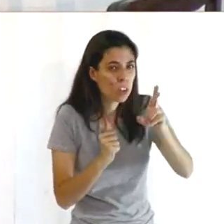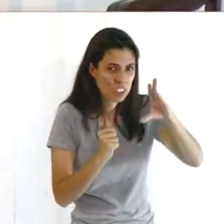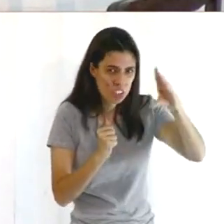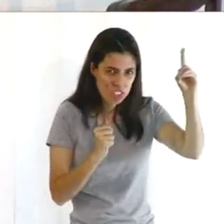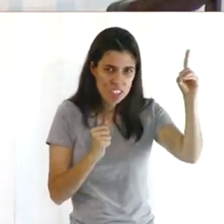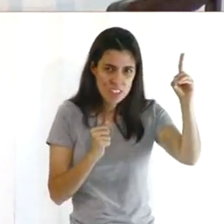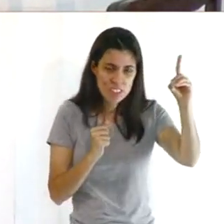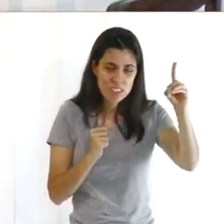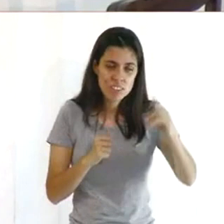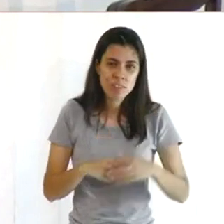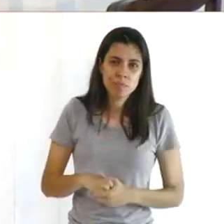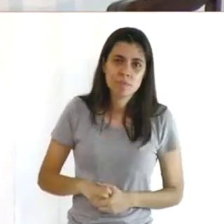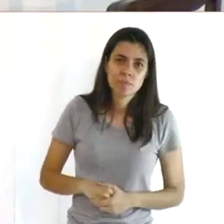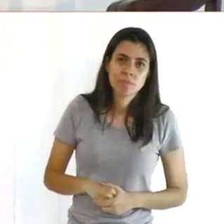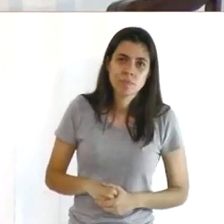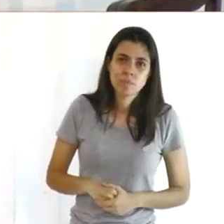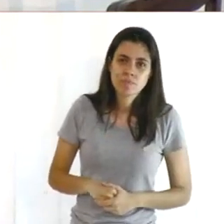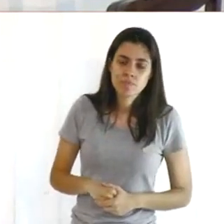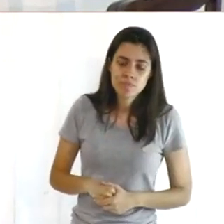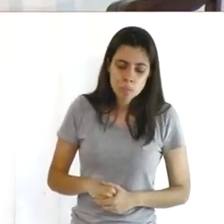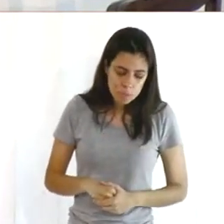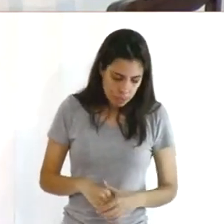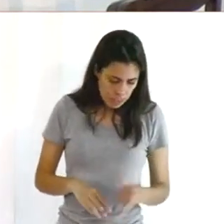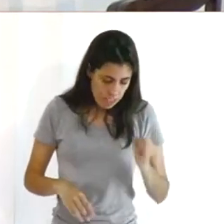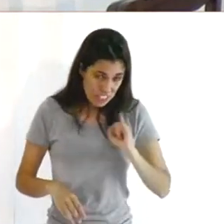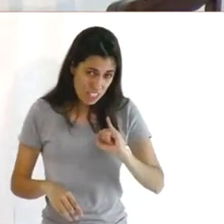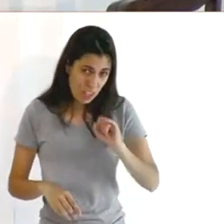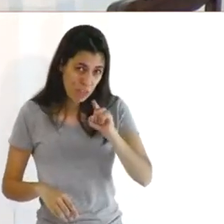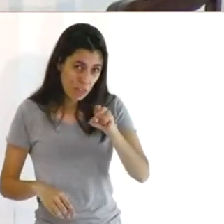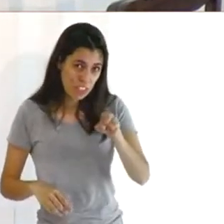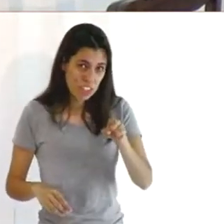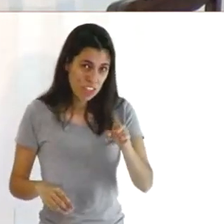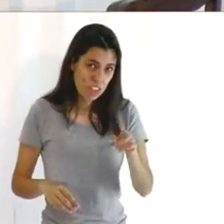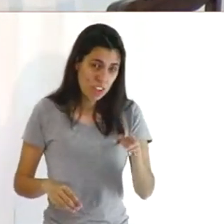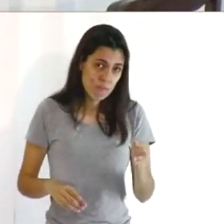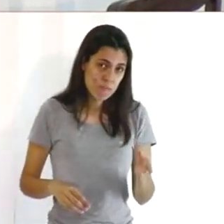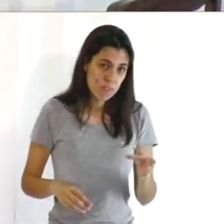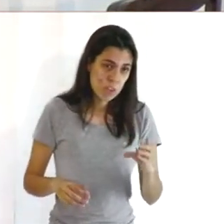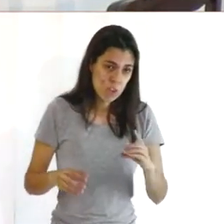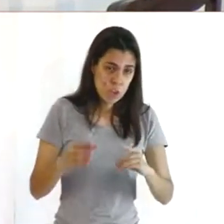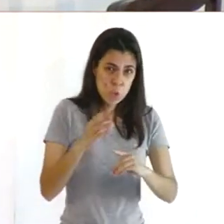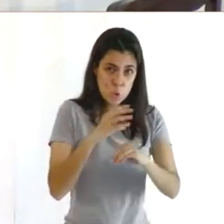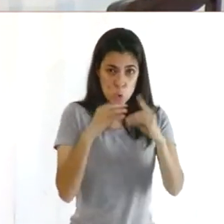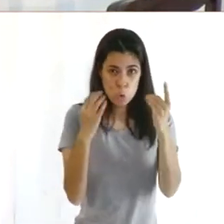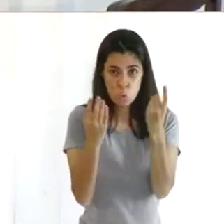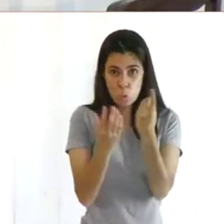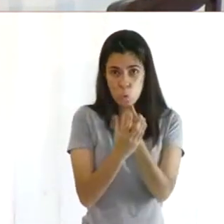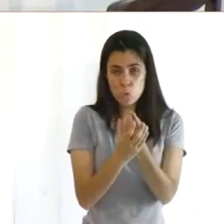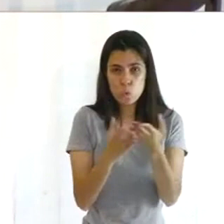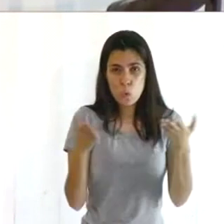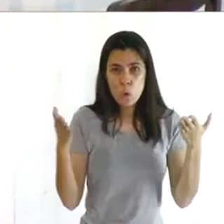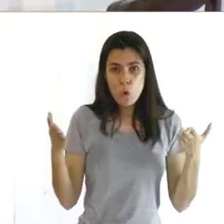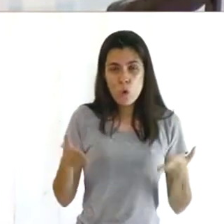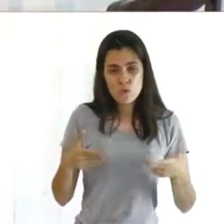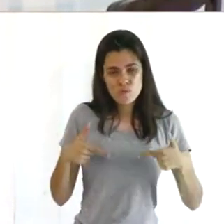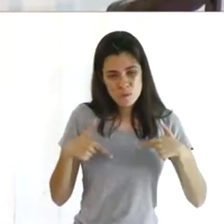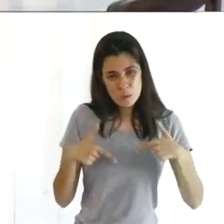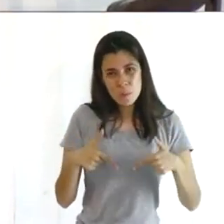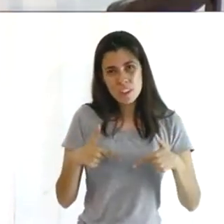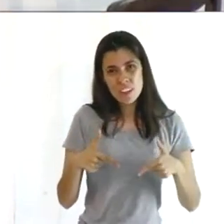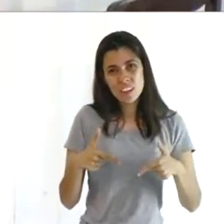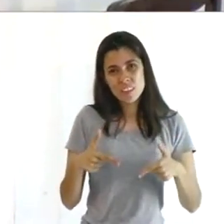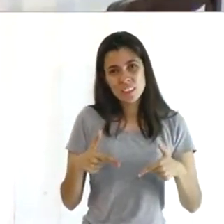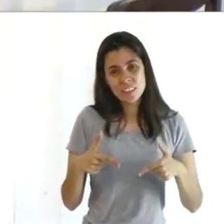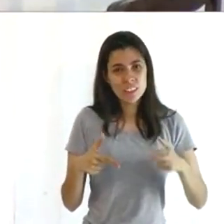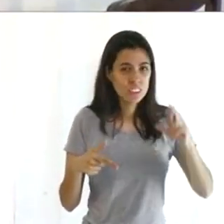entrou em adoração nesse culto, com o coração apertado, preocupado, irmãos e irmãs que estão em casa, com alguma luta que estão enfrentando, mas o